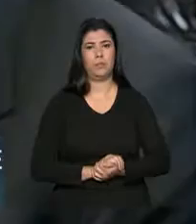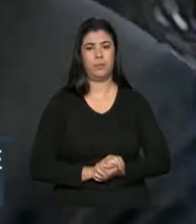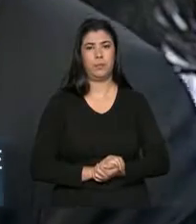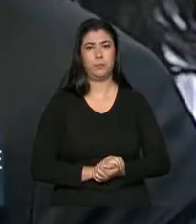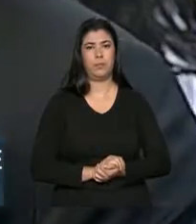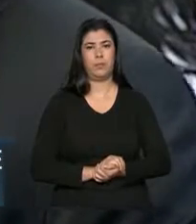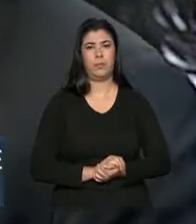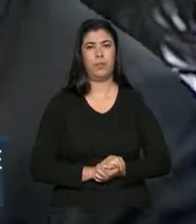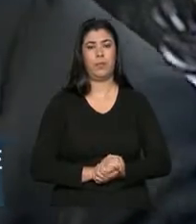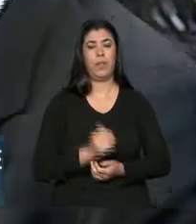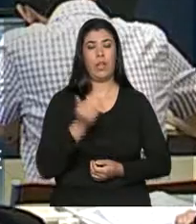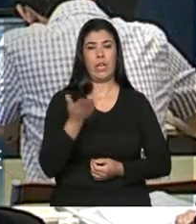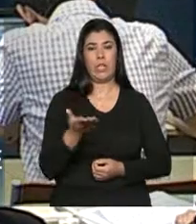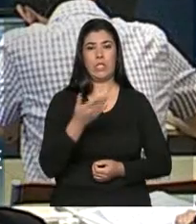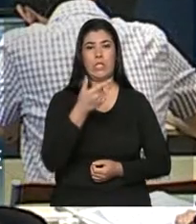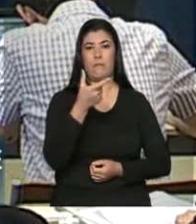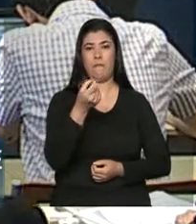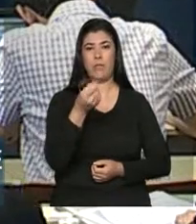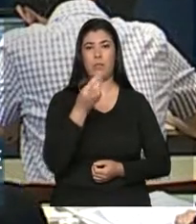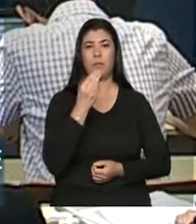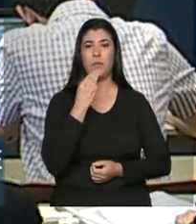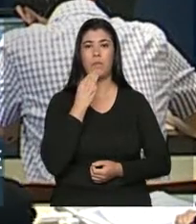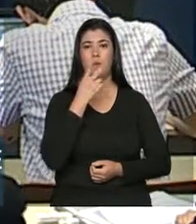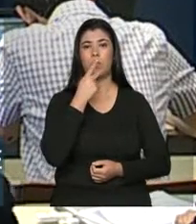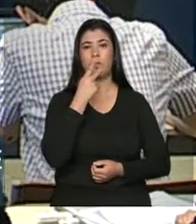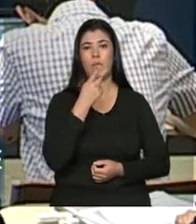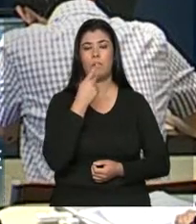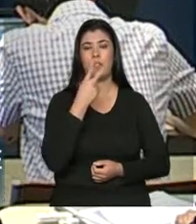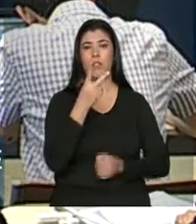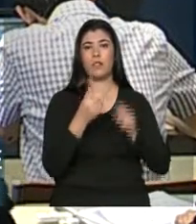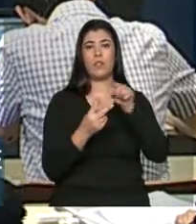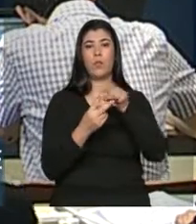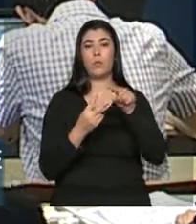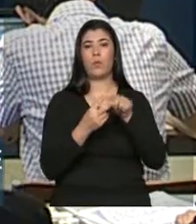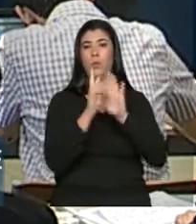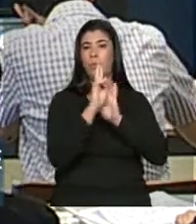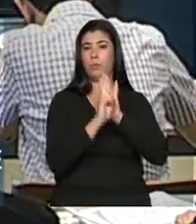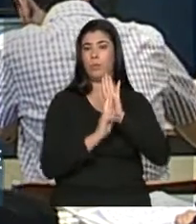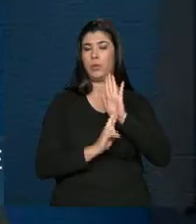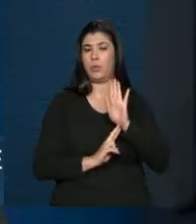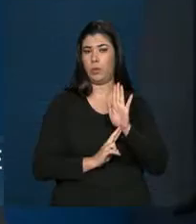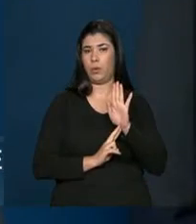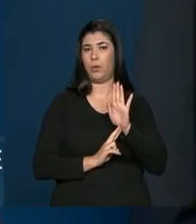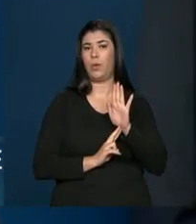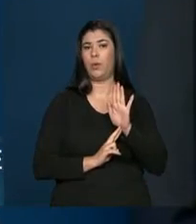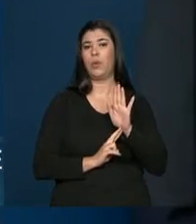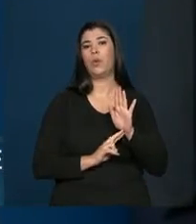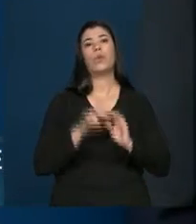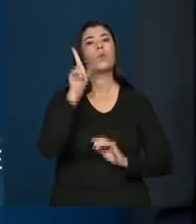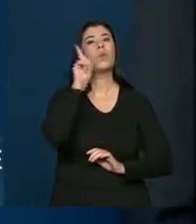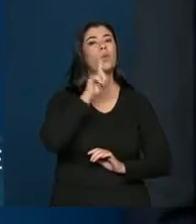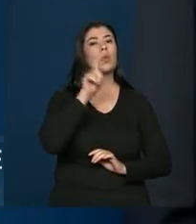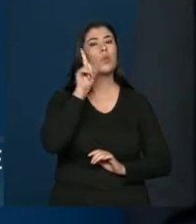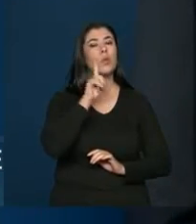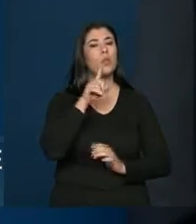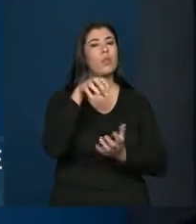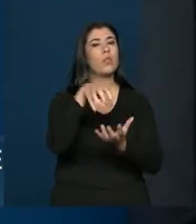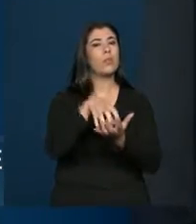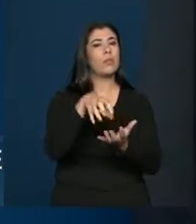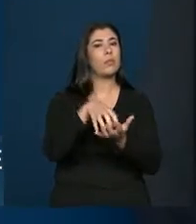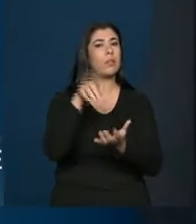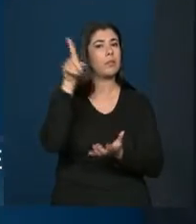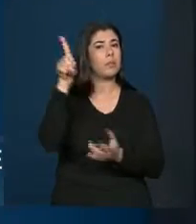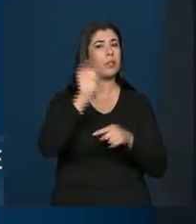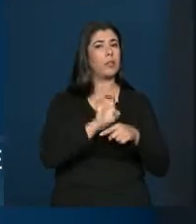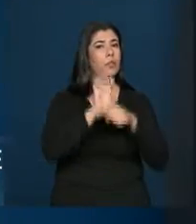vítimas? Esses 20 milhões foram utilizados em dois relatórios dos Estados Unidos, do Departamento